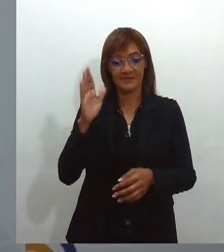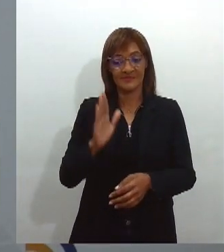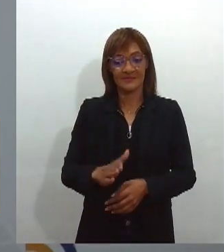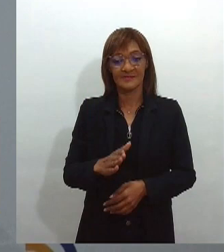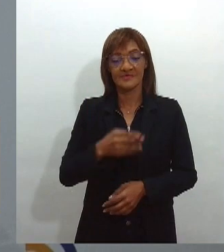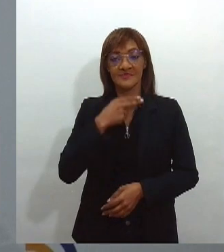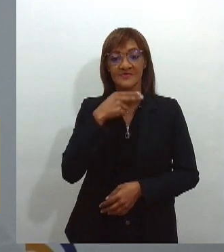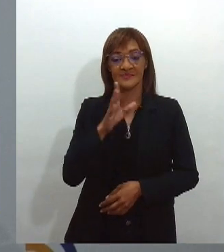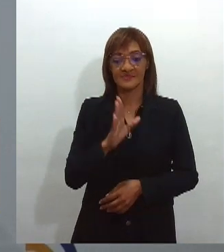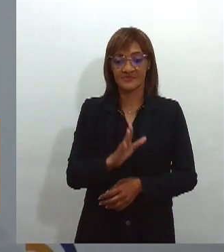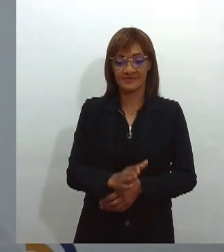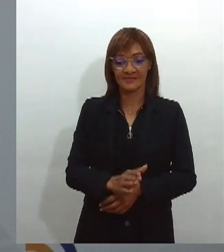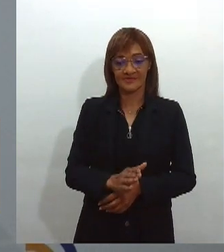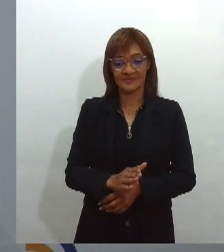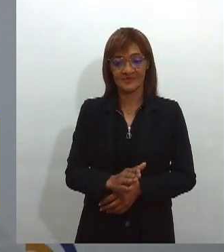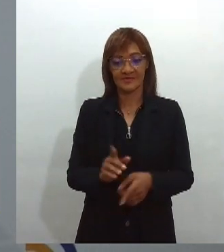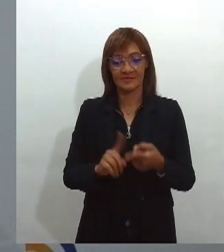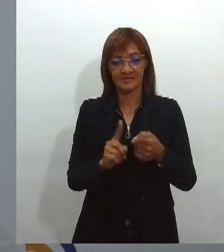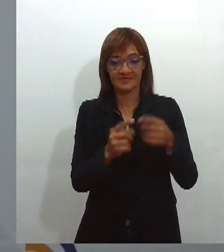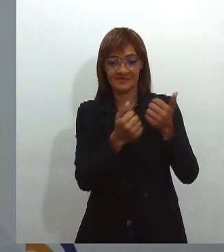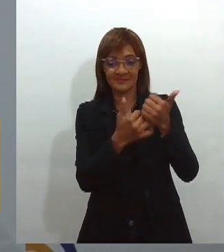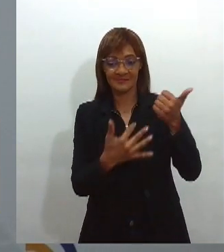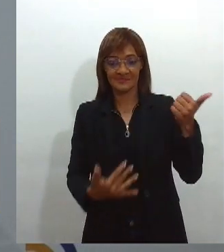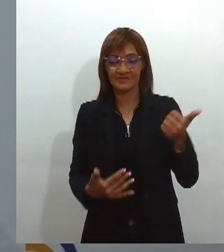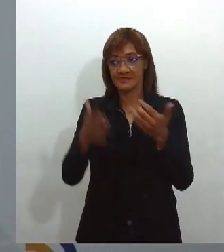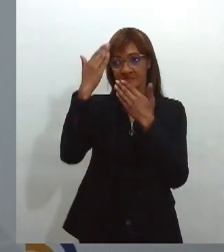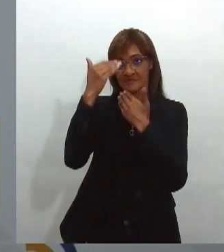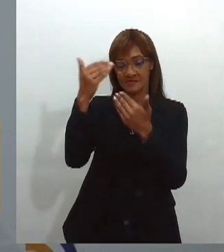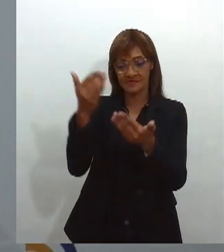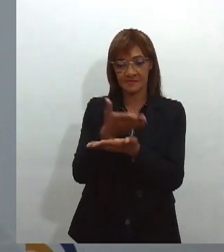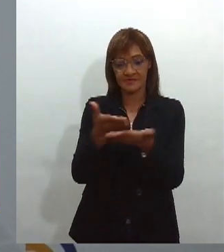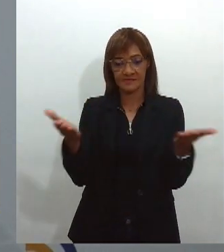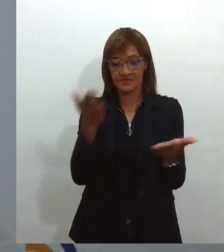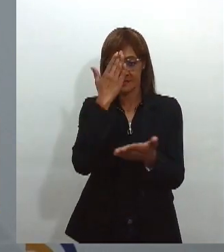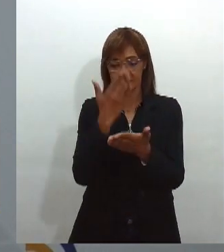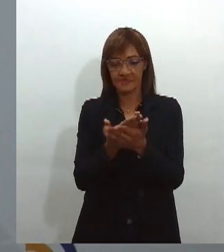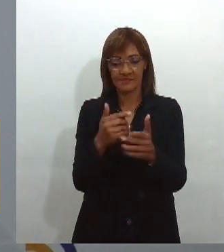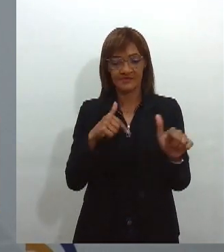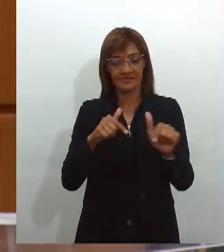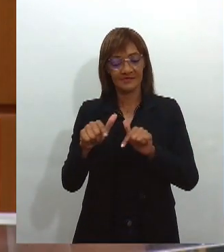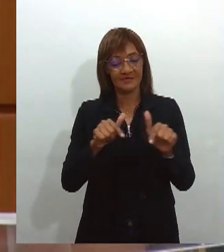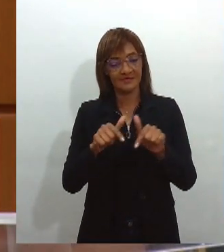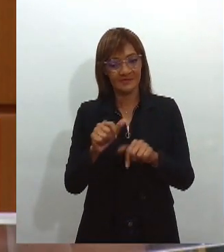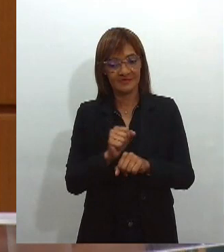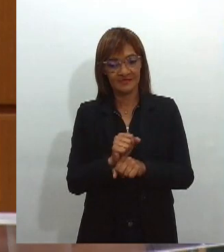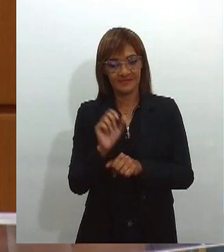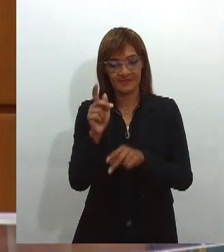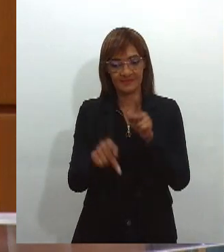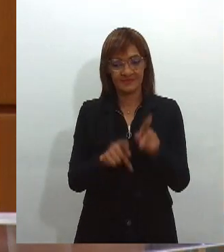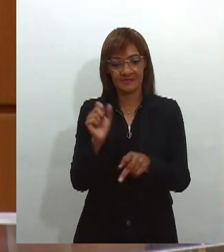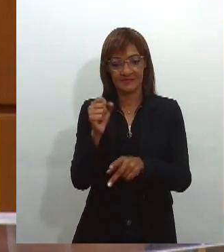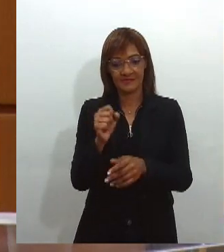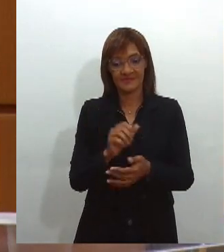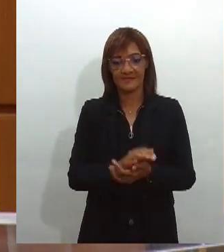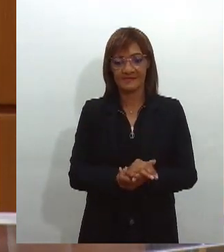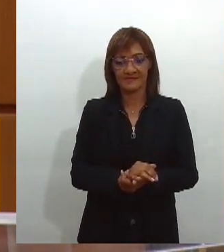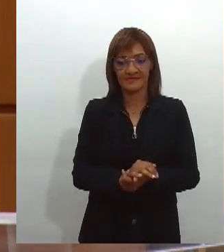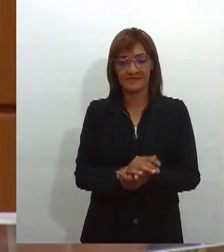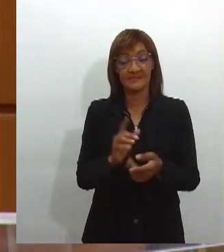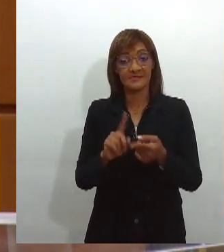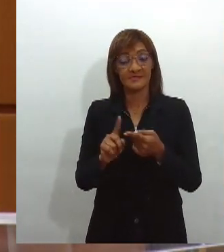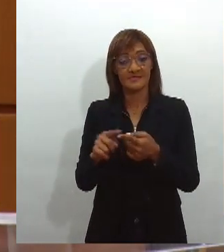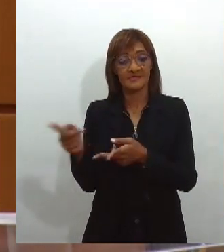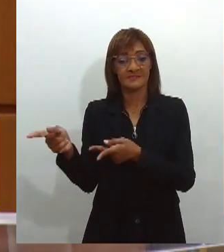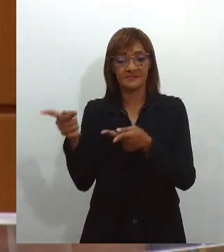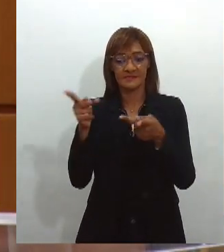mesa diretora, que com certeza só tenho a agradecer a confiança e trabalhar ainda mais pelos sergipanos e sergipanas. Convidada para compor a mesa,